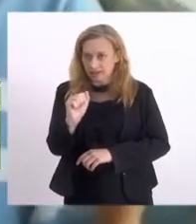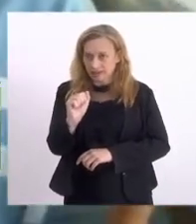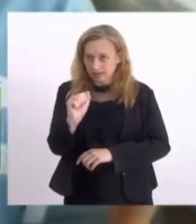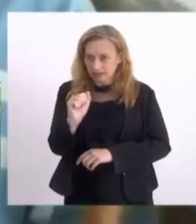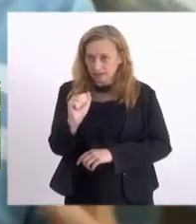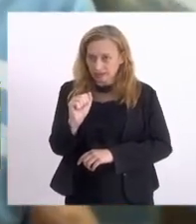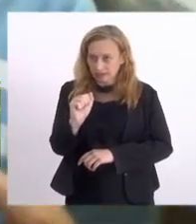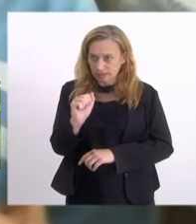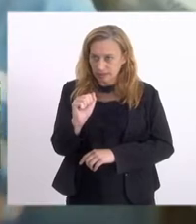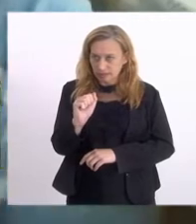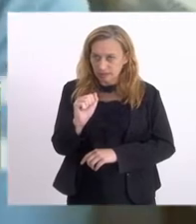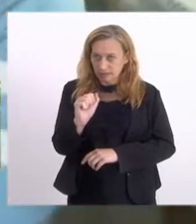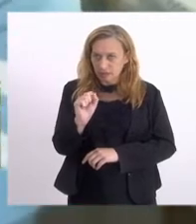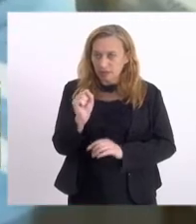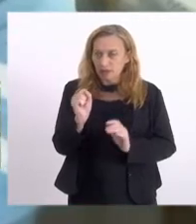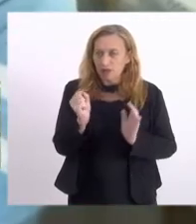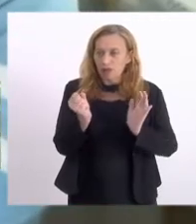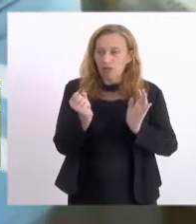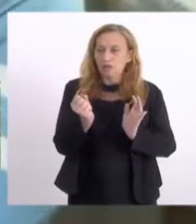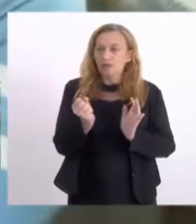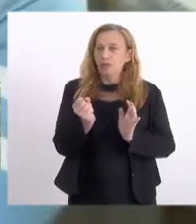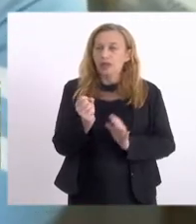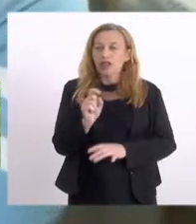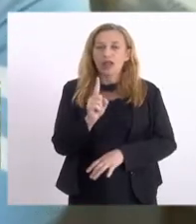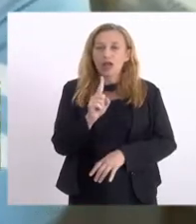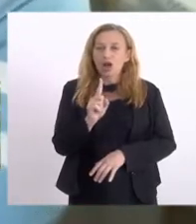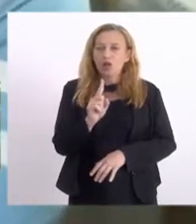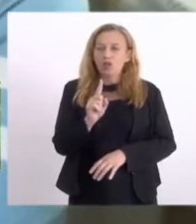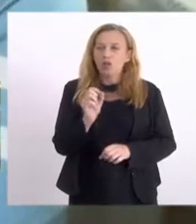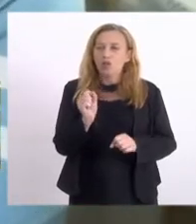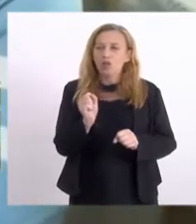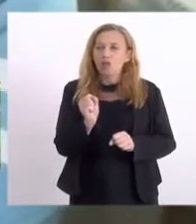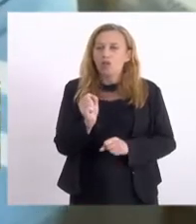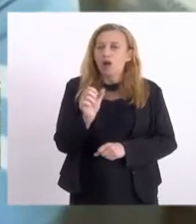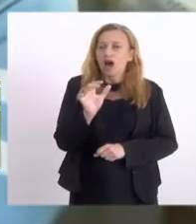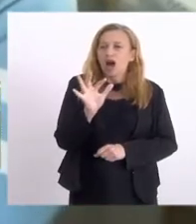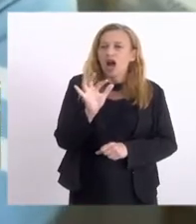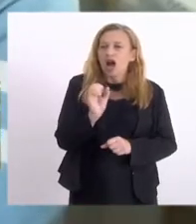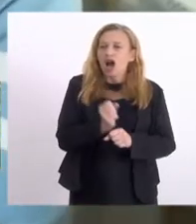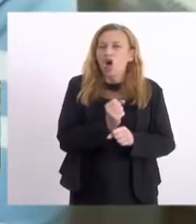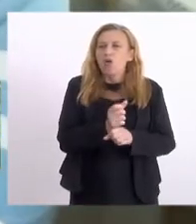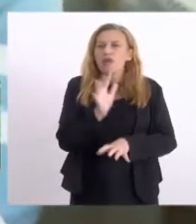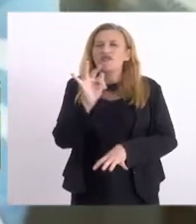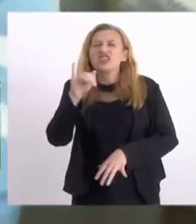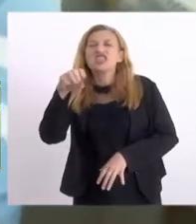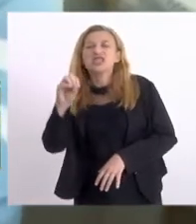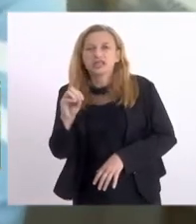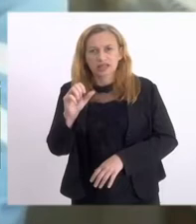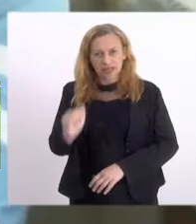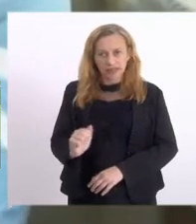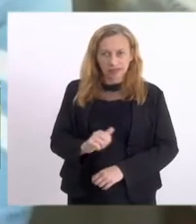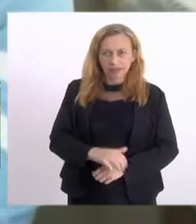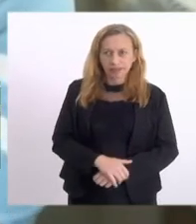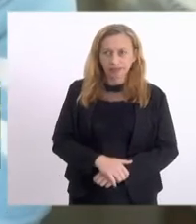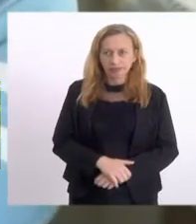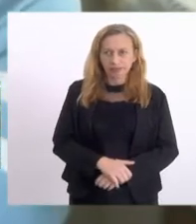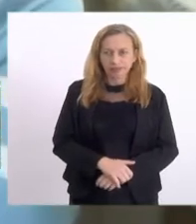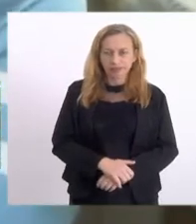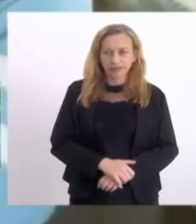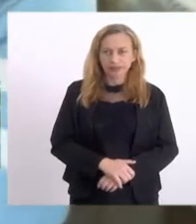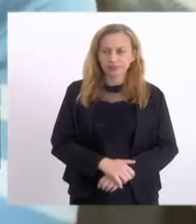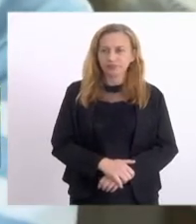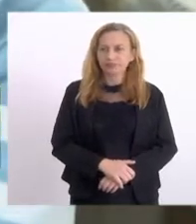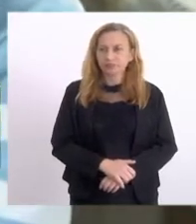merece ser patrimônio material, não a obra física. Porque a obra física, sendo patrimônio material,